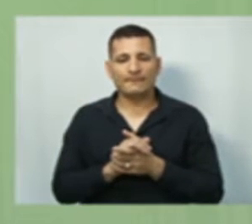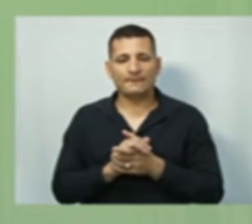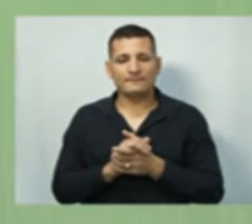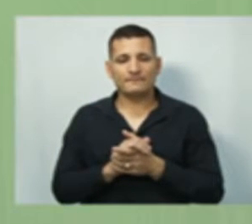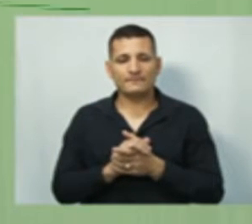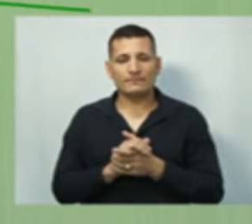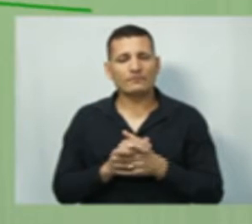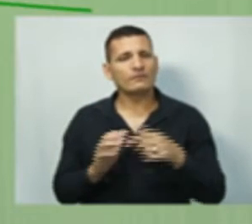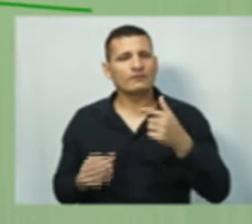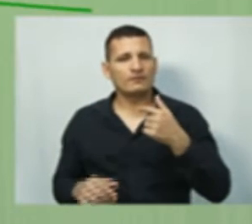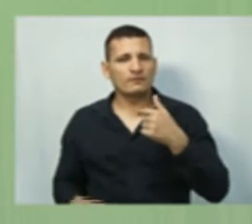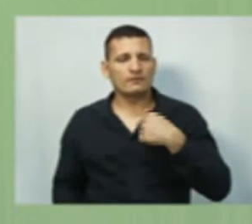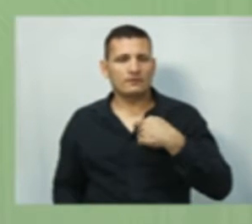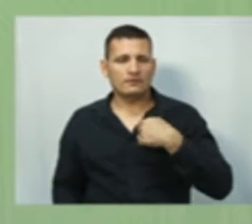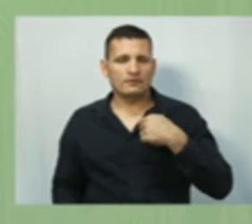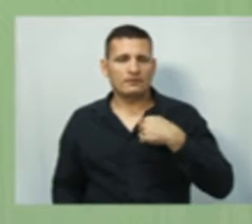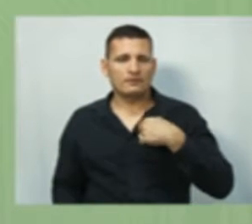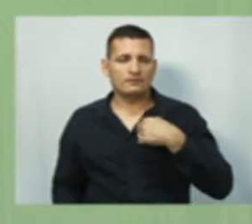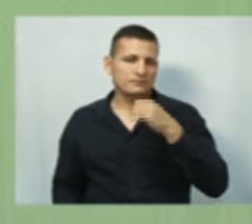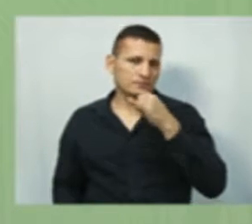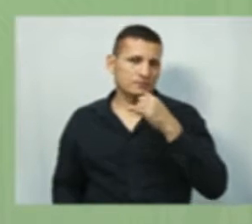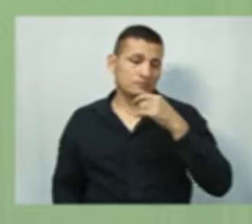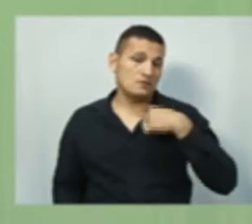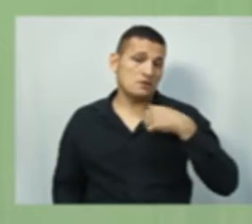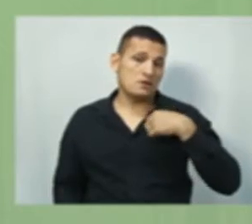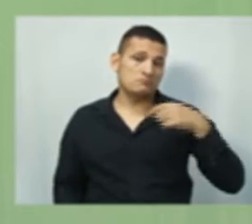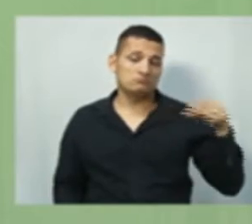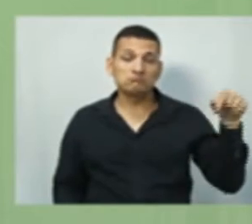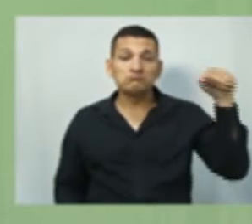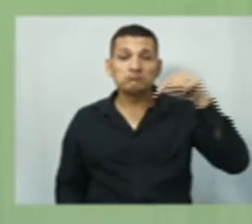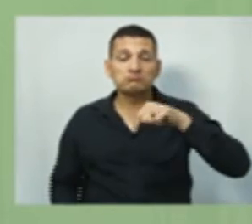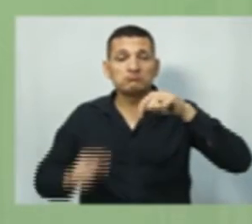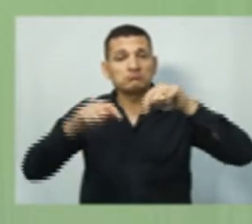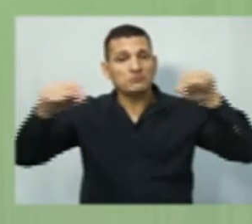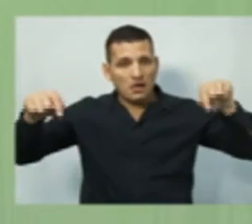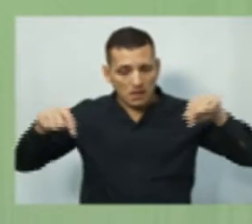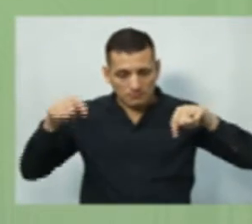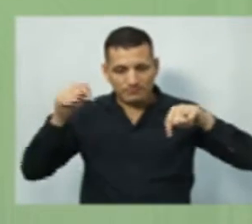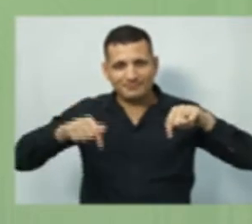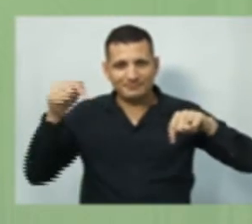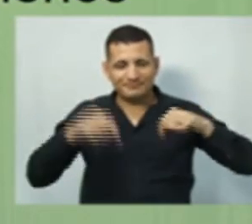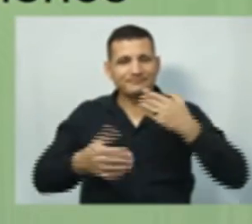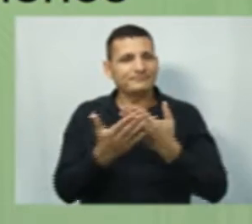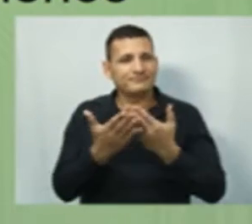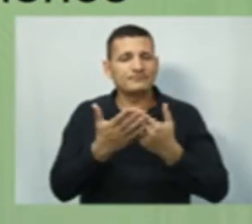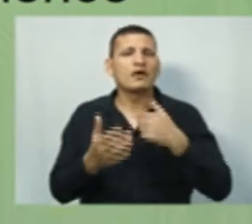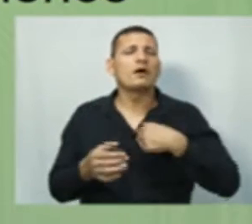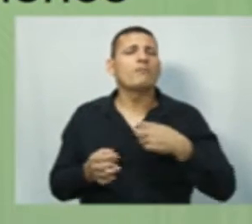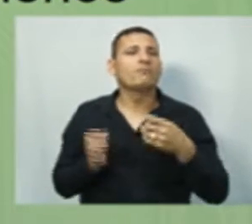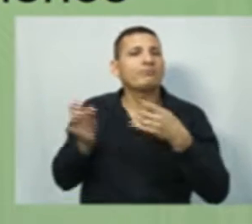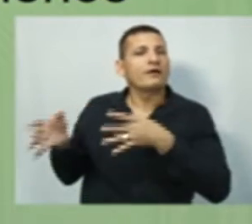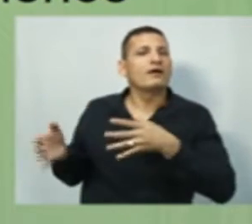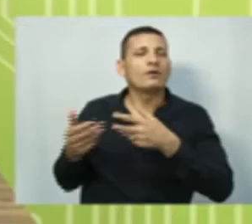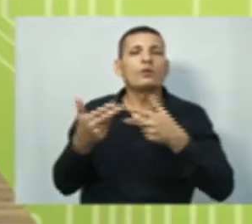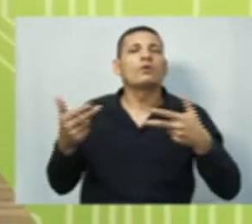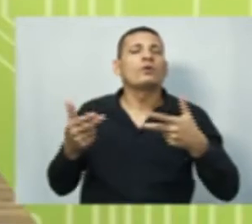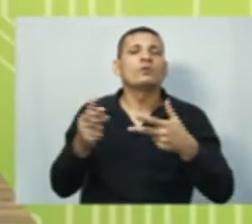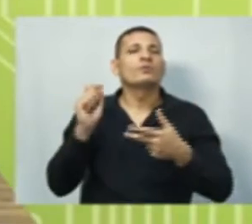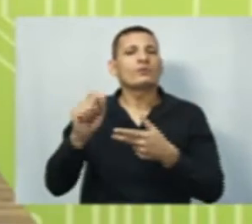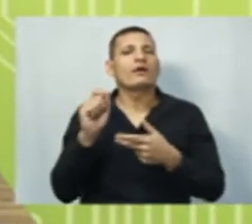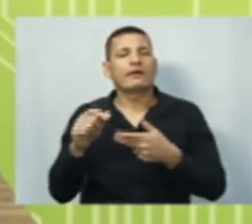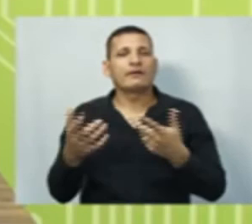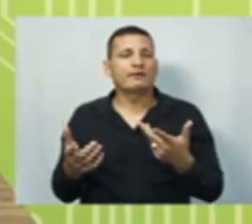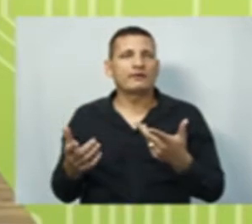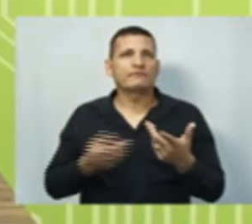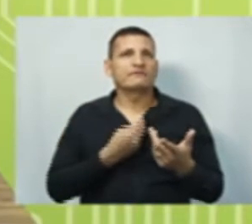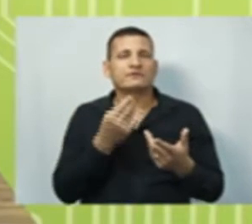quando eu escolho vir aqui para a sala de aula e estudar com vocês, eu estou abandonando outras opções que eu tinha na minha vida,